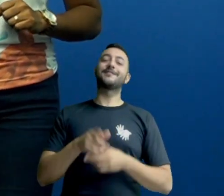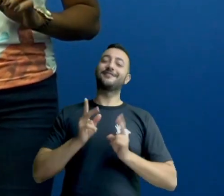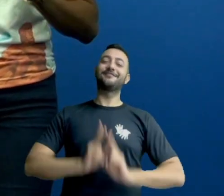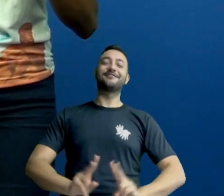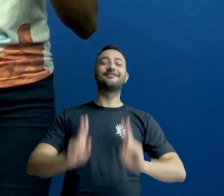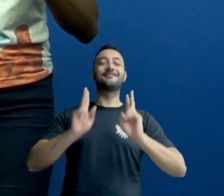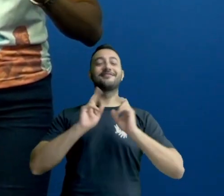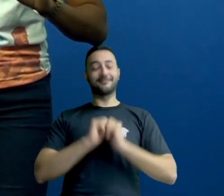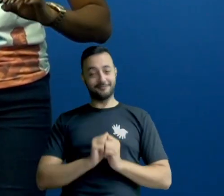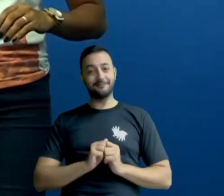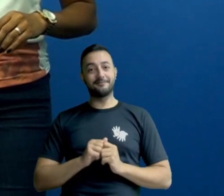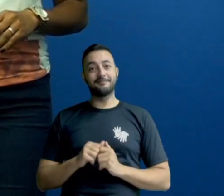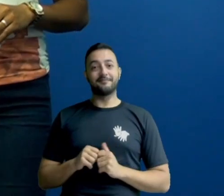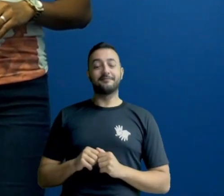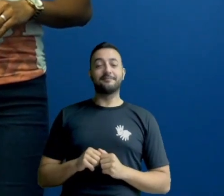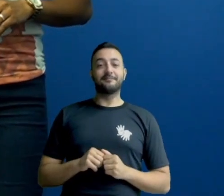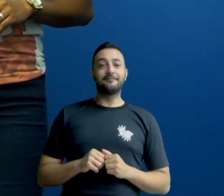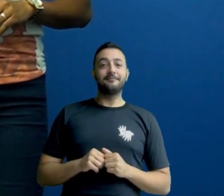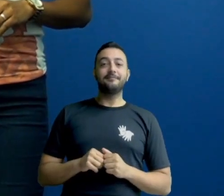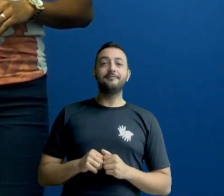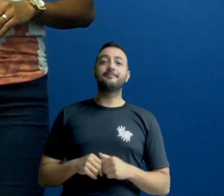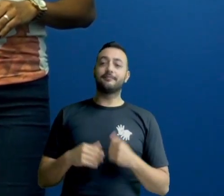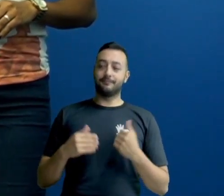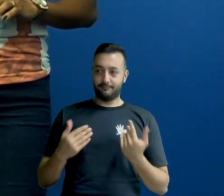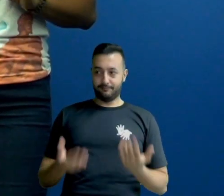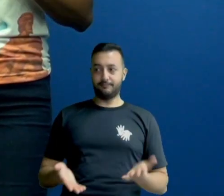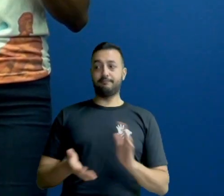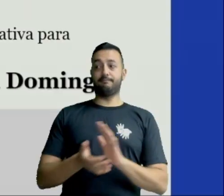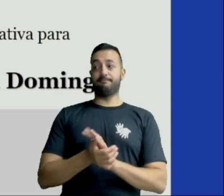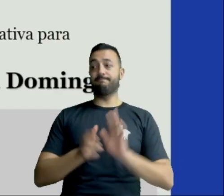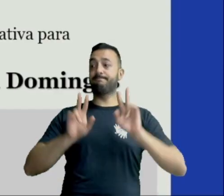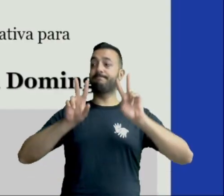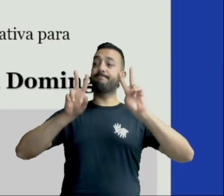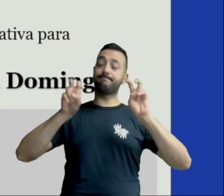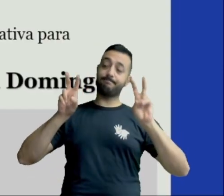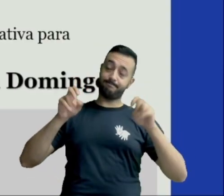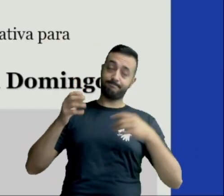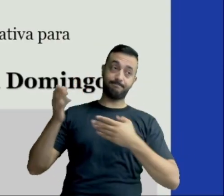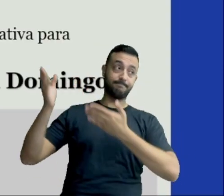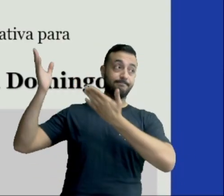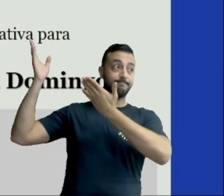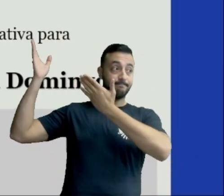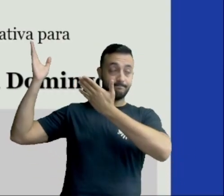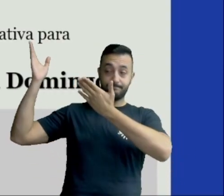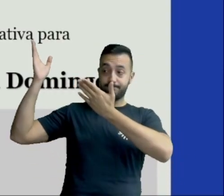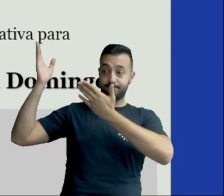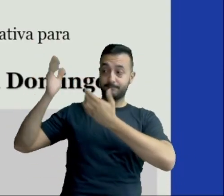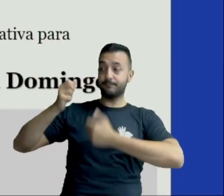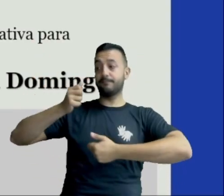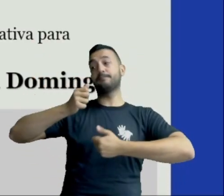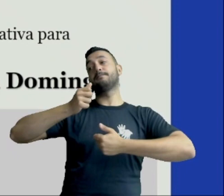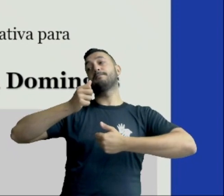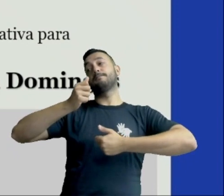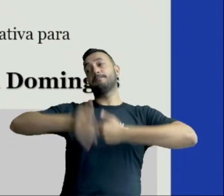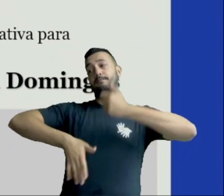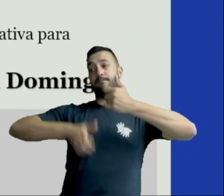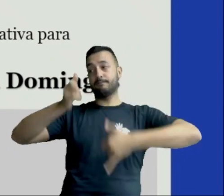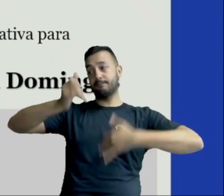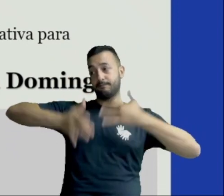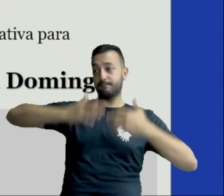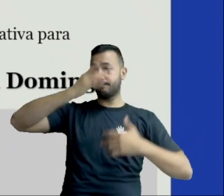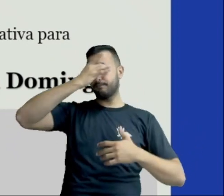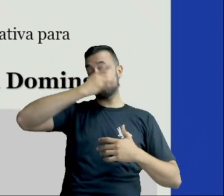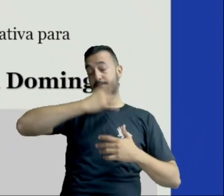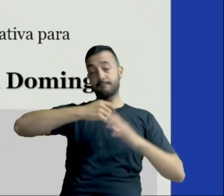Let's go! Vamos lá? Bom, o tema da aula é esse aqui, ó, descrição de aparência